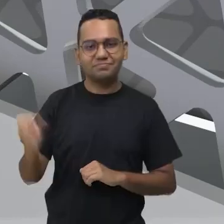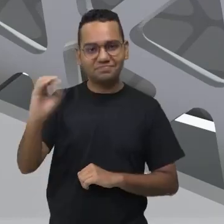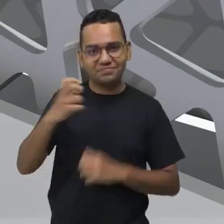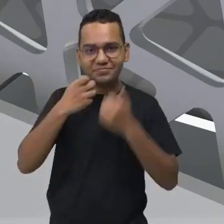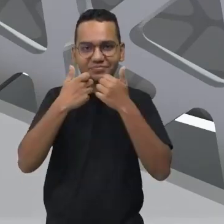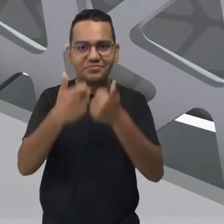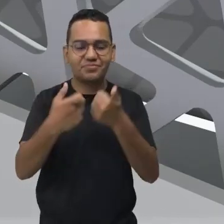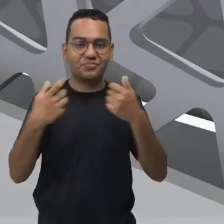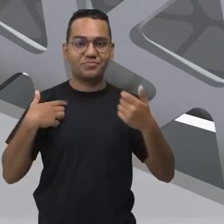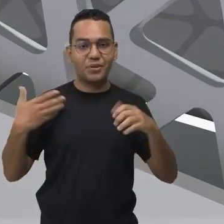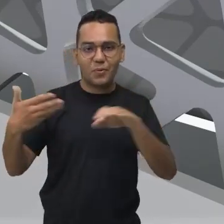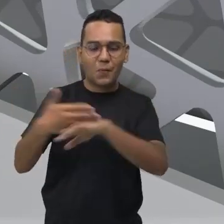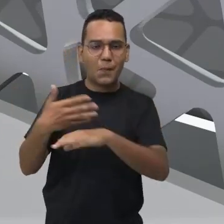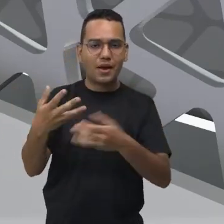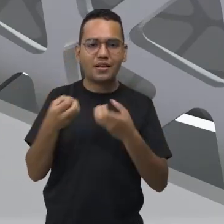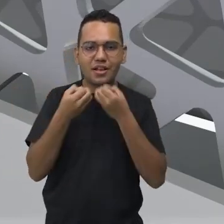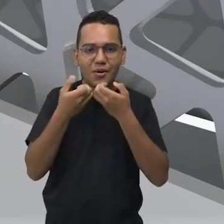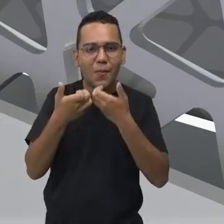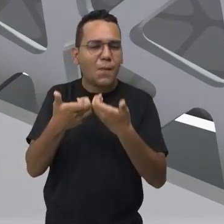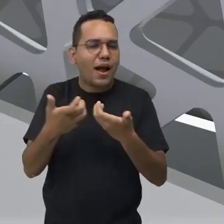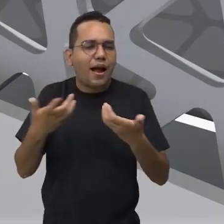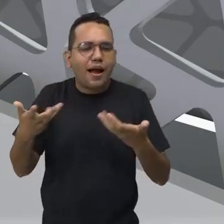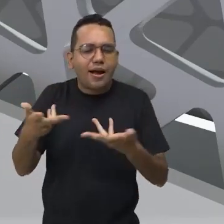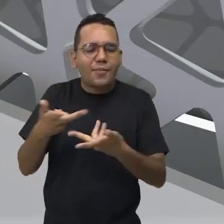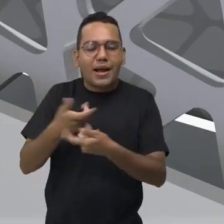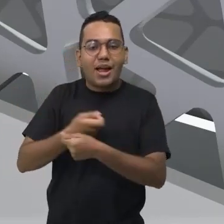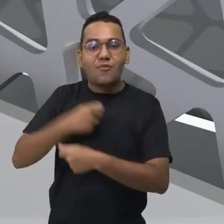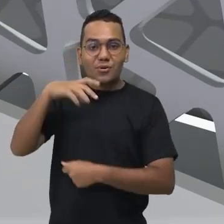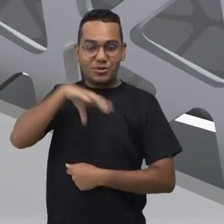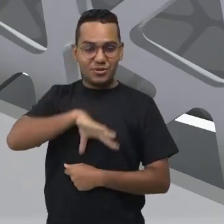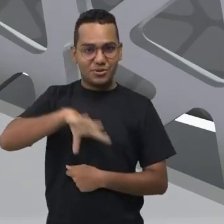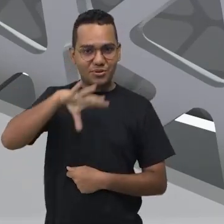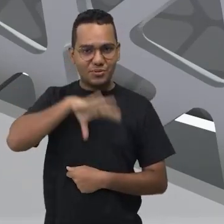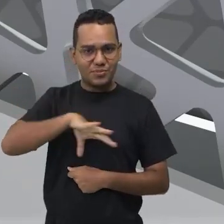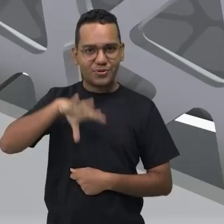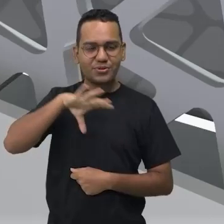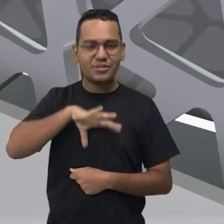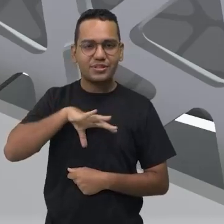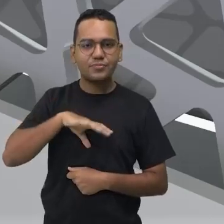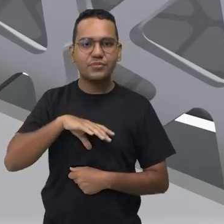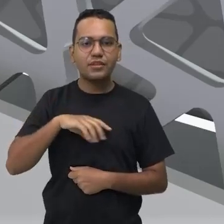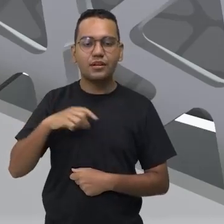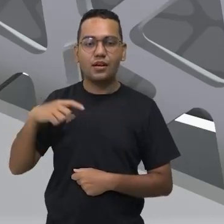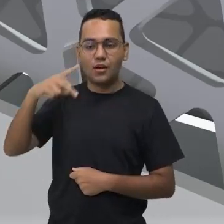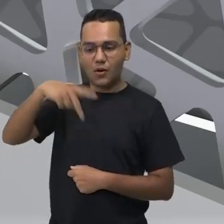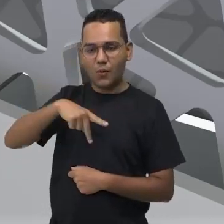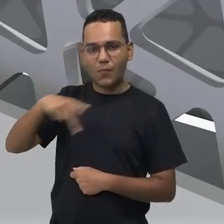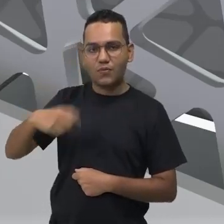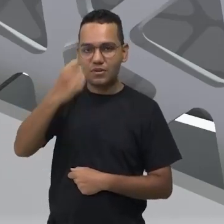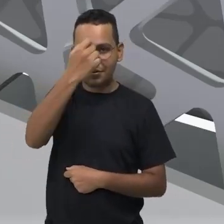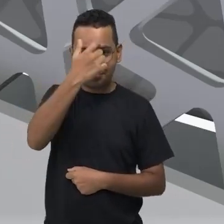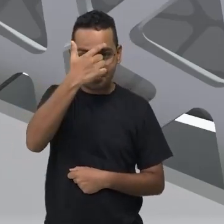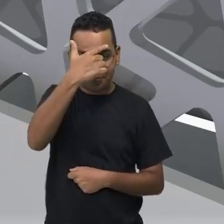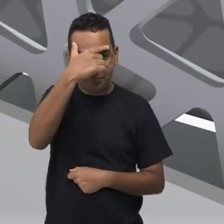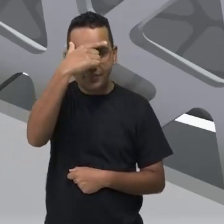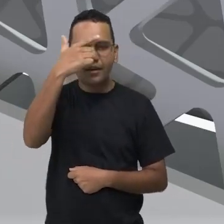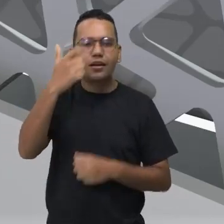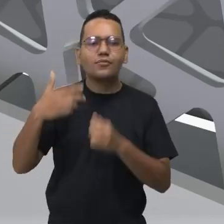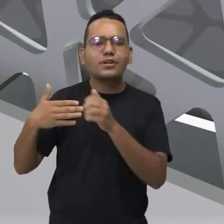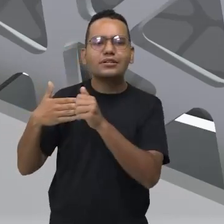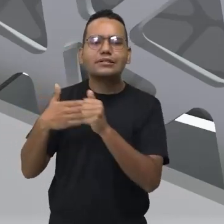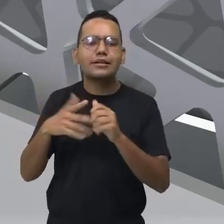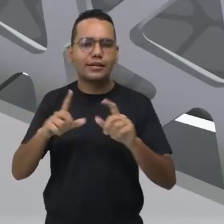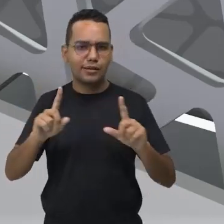Olá, turmas! Bem-vindos a mais uma aula de língua portuguesa. Sou o professor Denilson e vou acompanhá-los